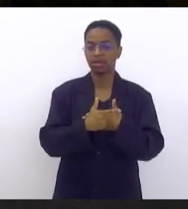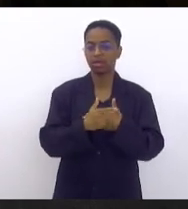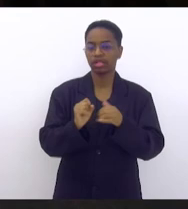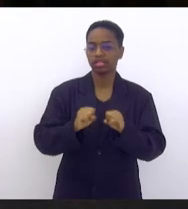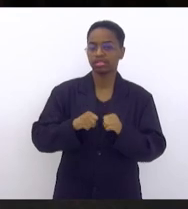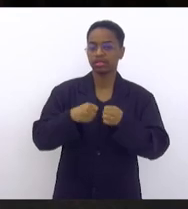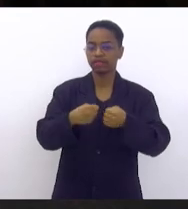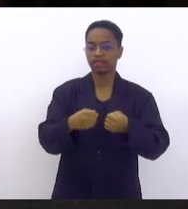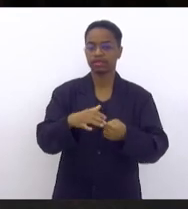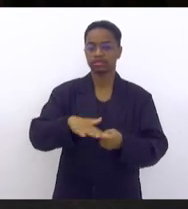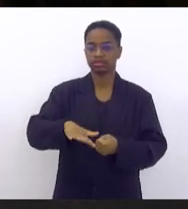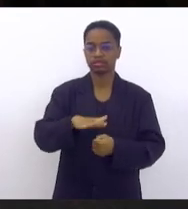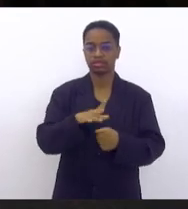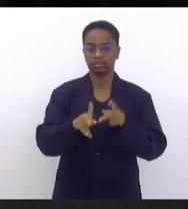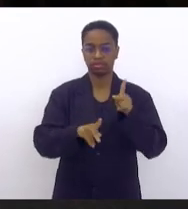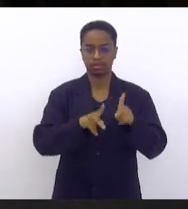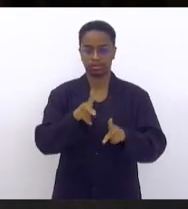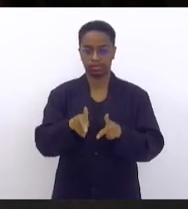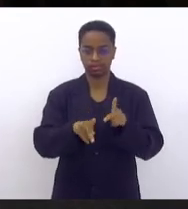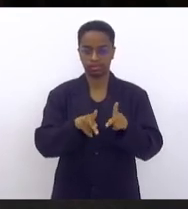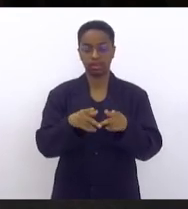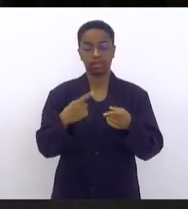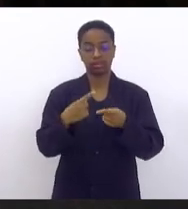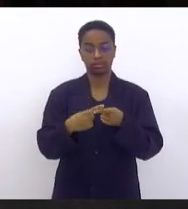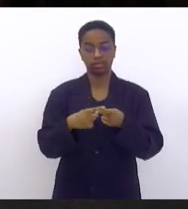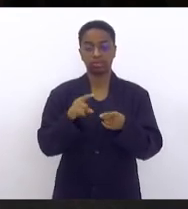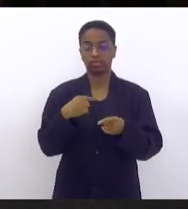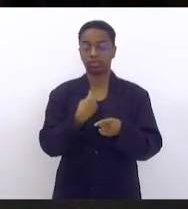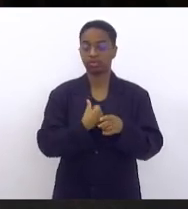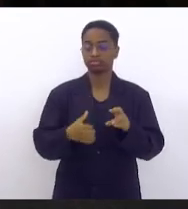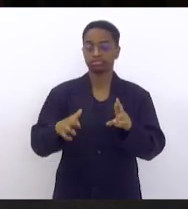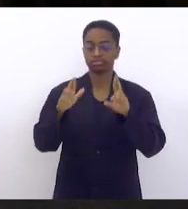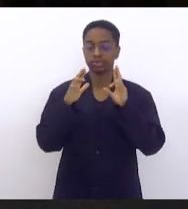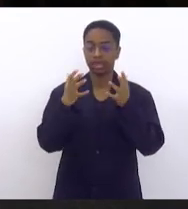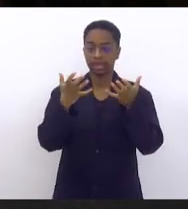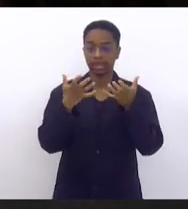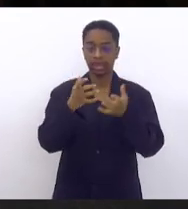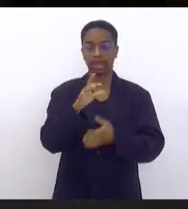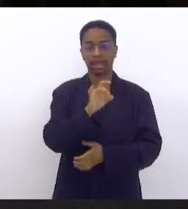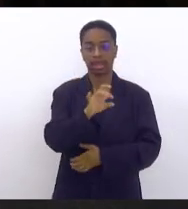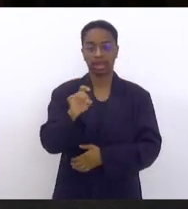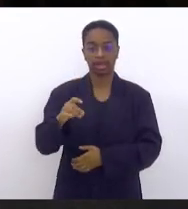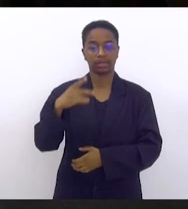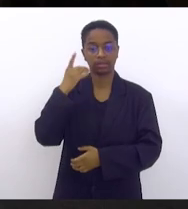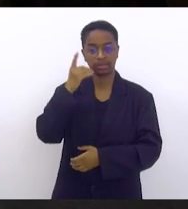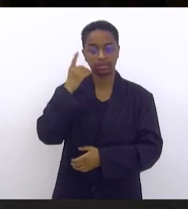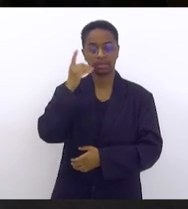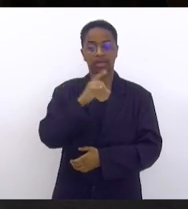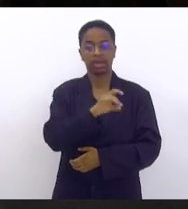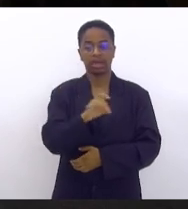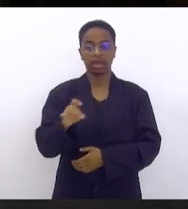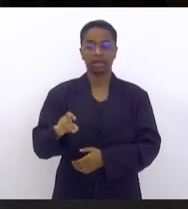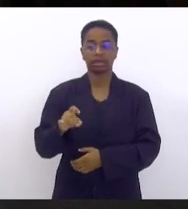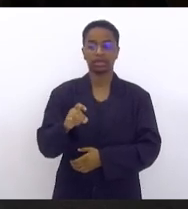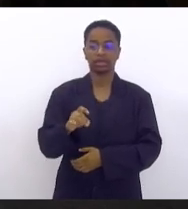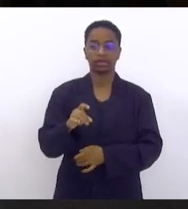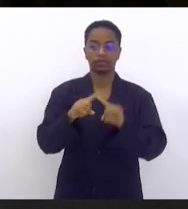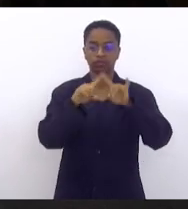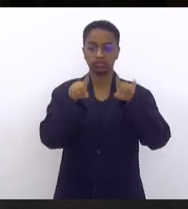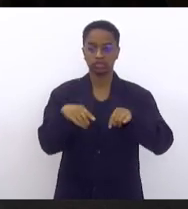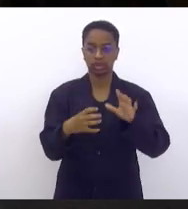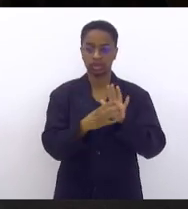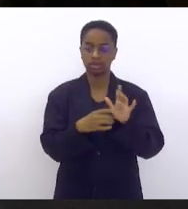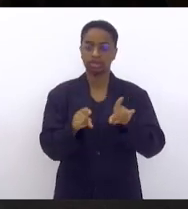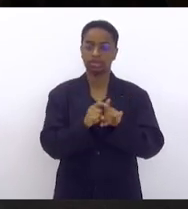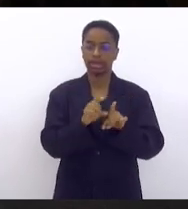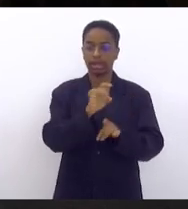interesse público, que é isso que a gente espera de cada parlamentar, de cada servidor público, de cada cidadão e cidadã, que faça a sua parte.